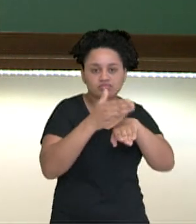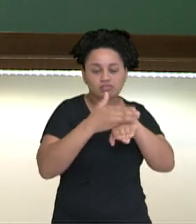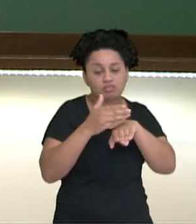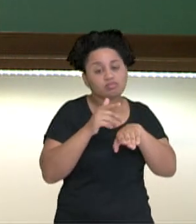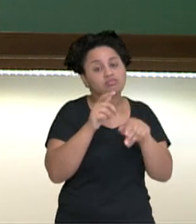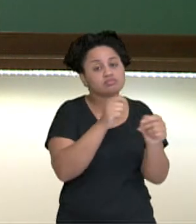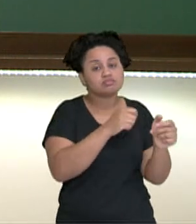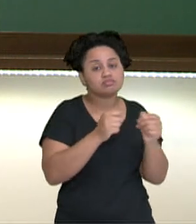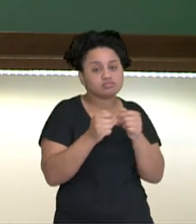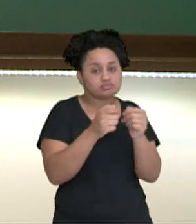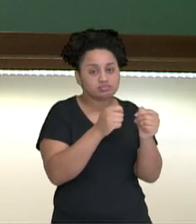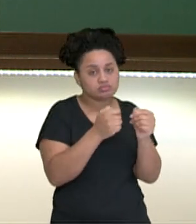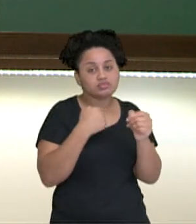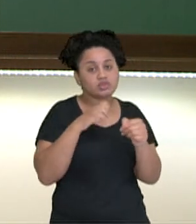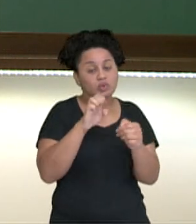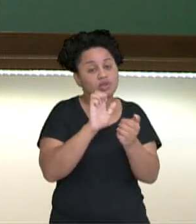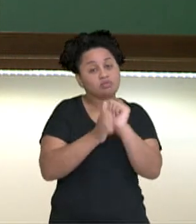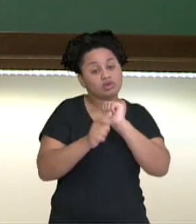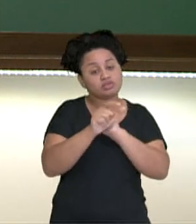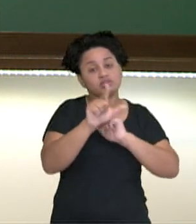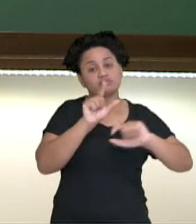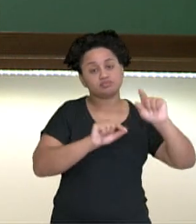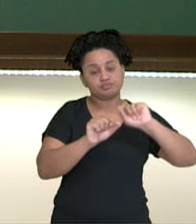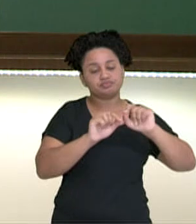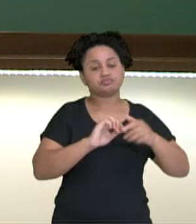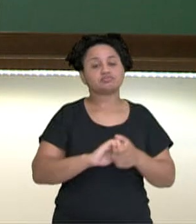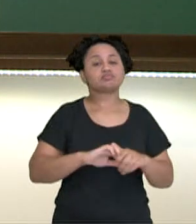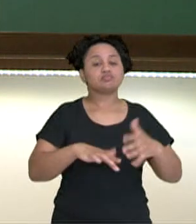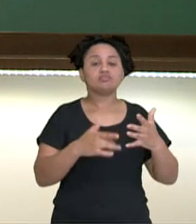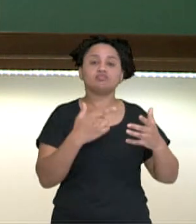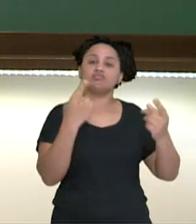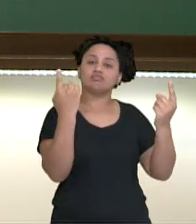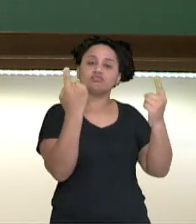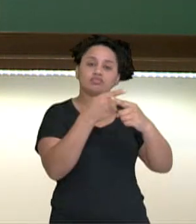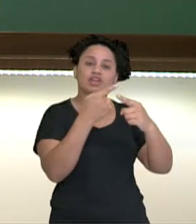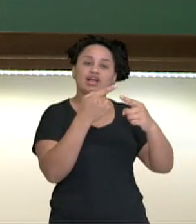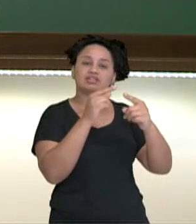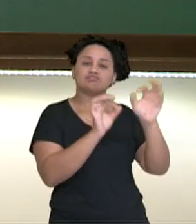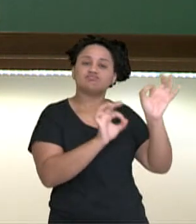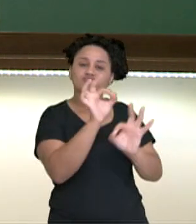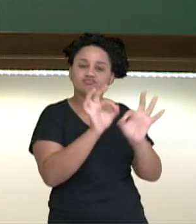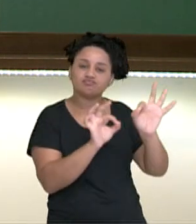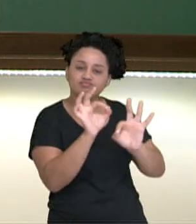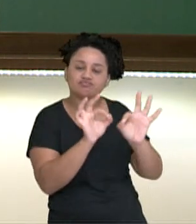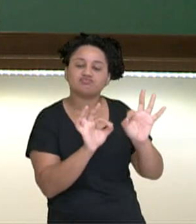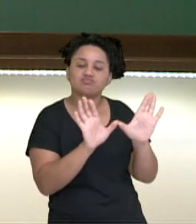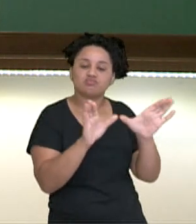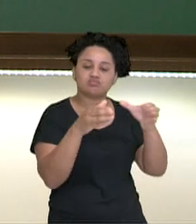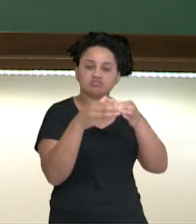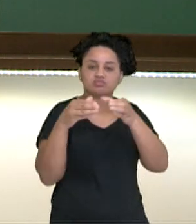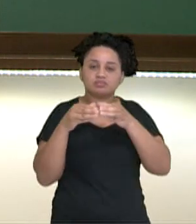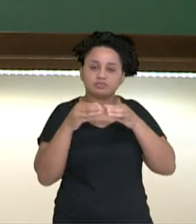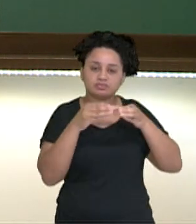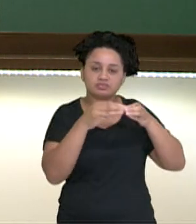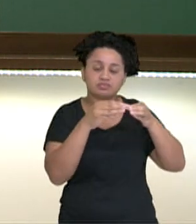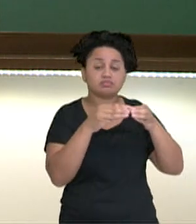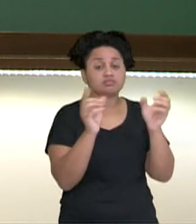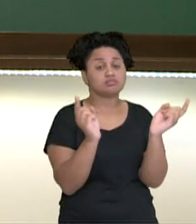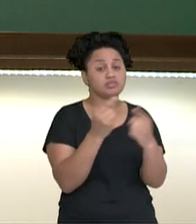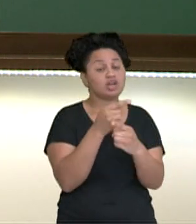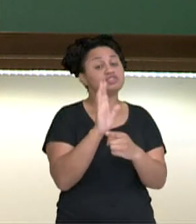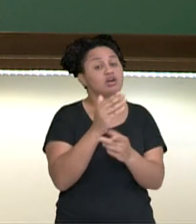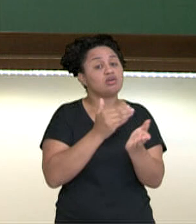do esporte que ele atua, certo? Então essas competições, essas organizações de equipes para competição já